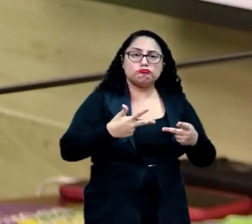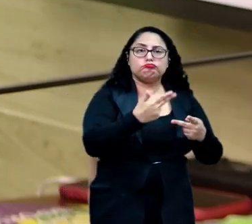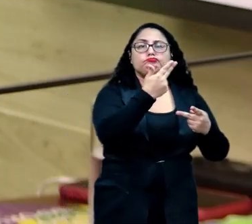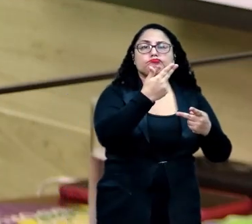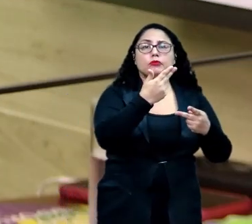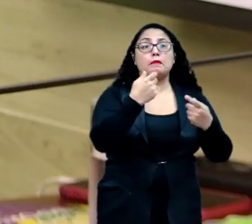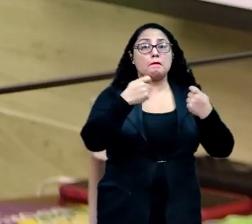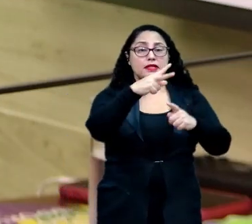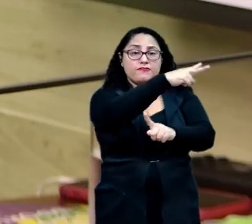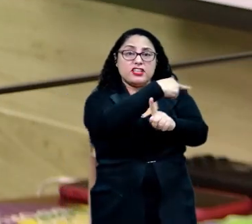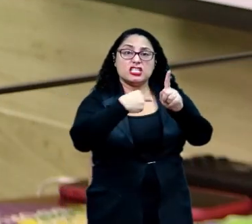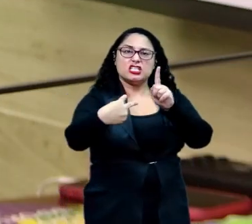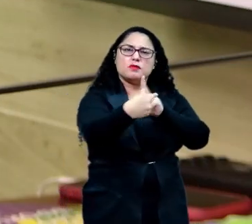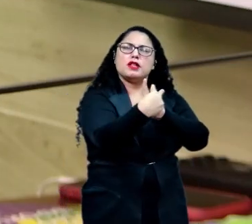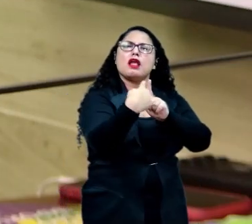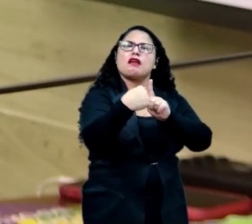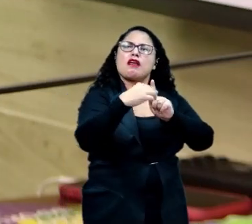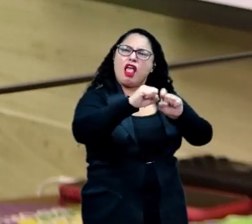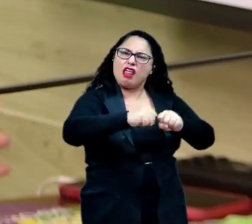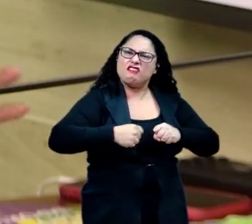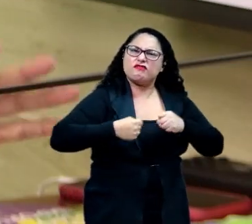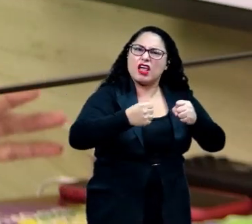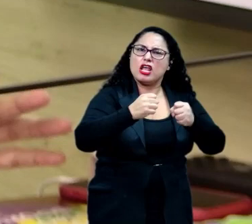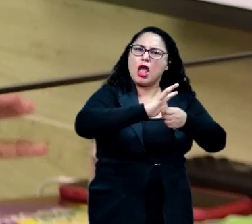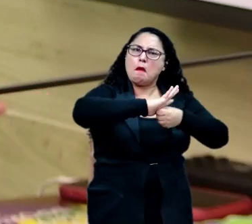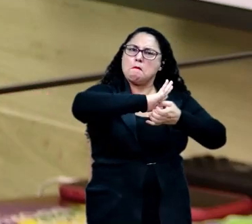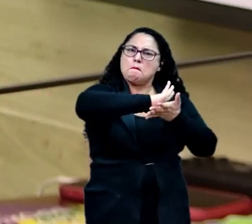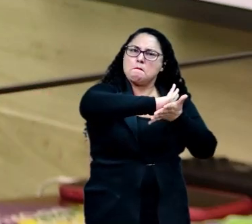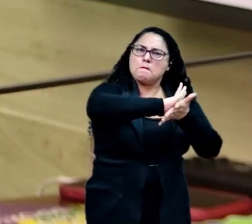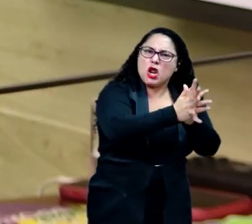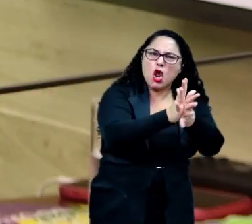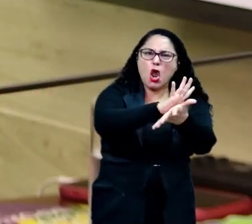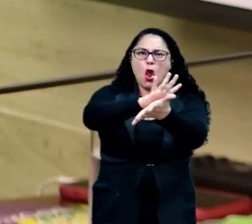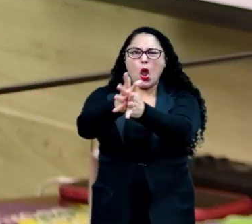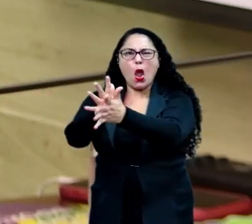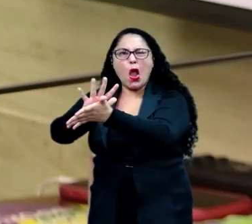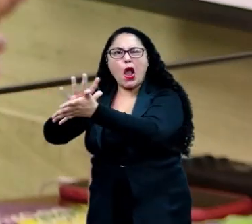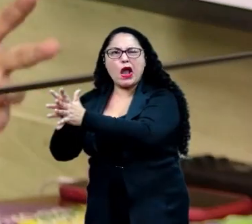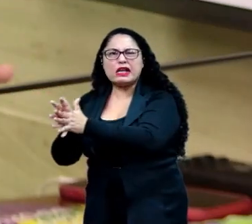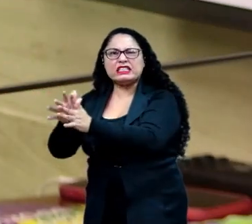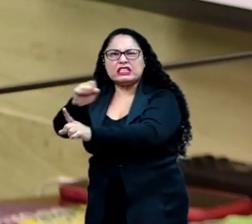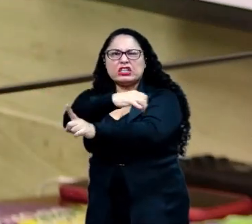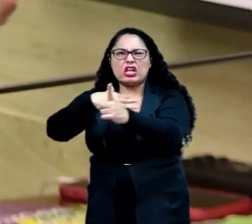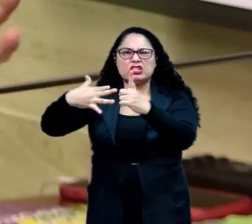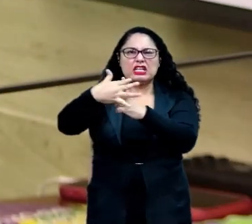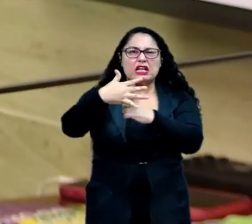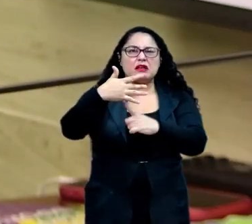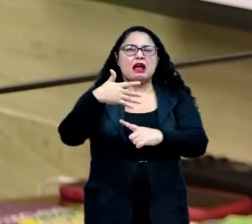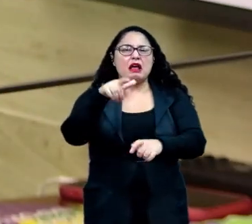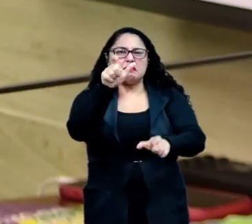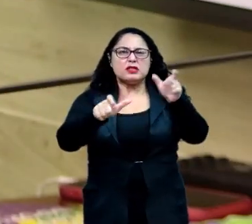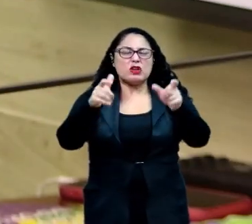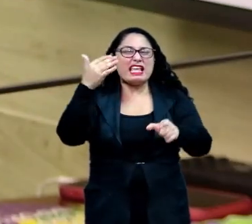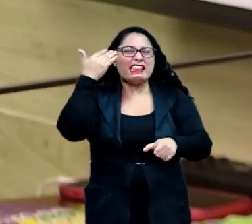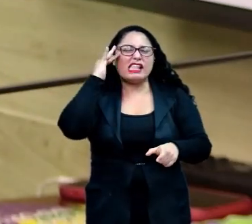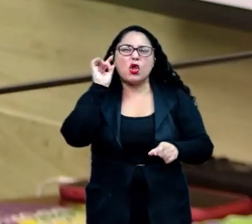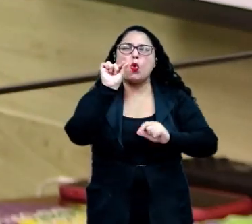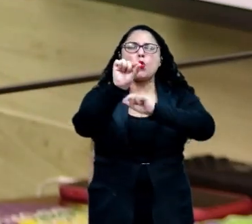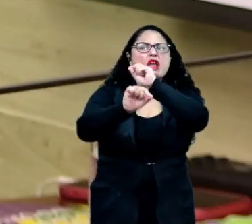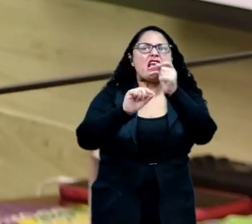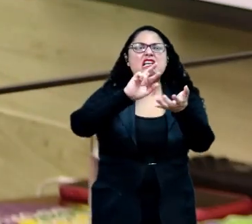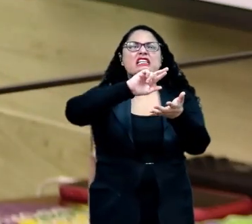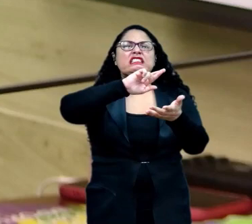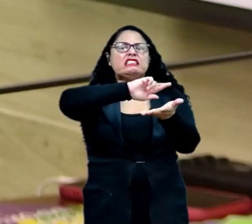precisa de visibilidade, porque o que ele enfrenta é preconceito na Uhum. sociedade, dificuldade das pessoas entenderem relações de